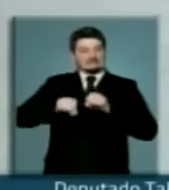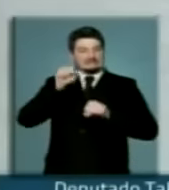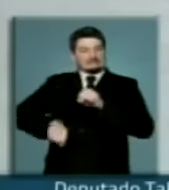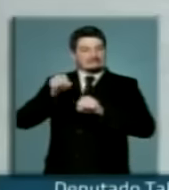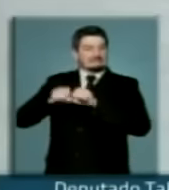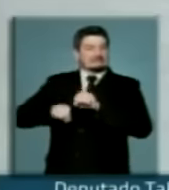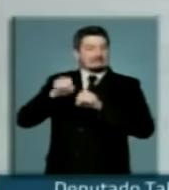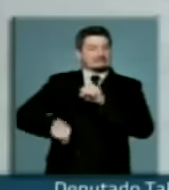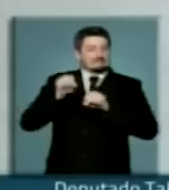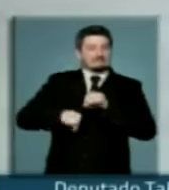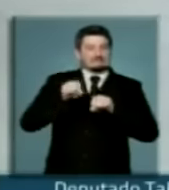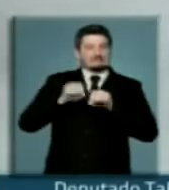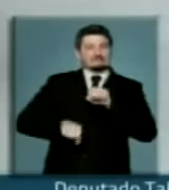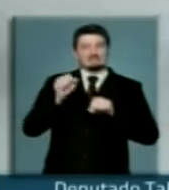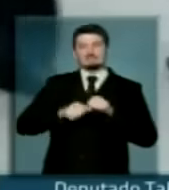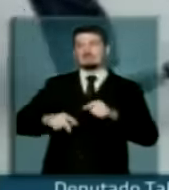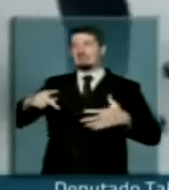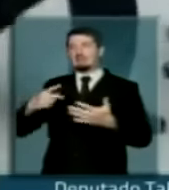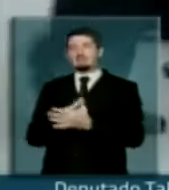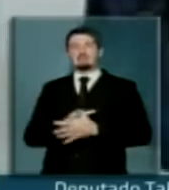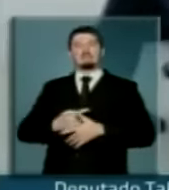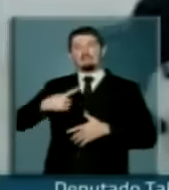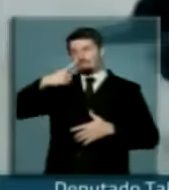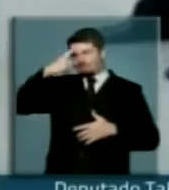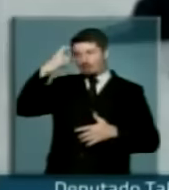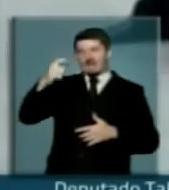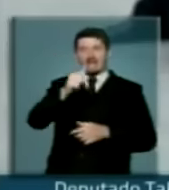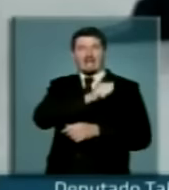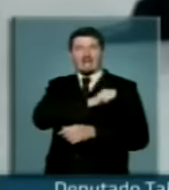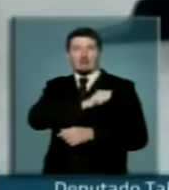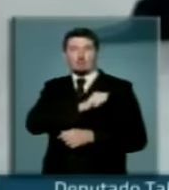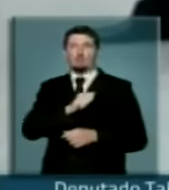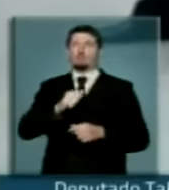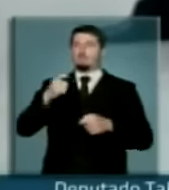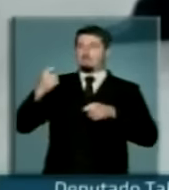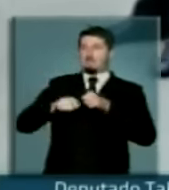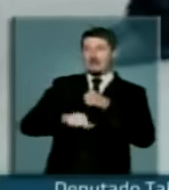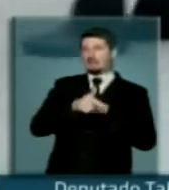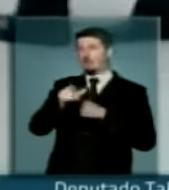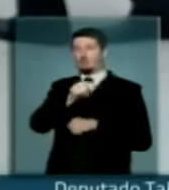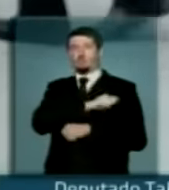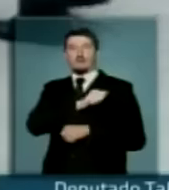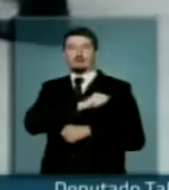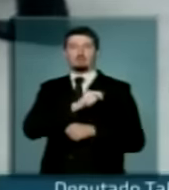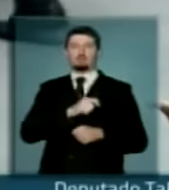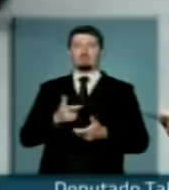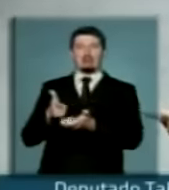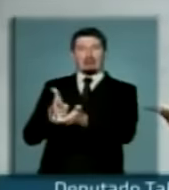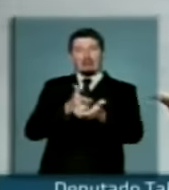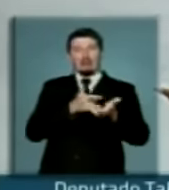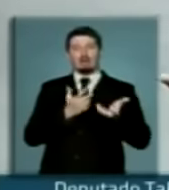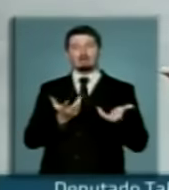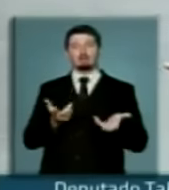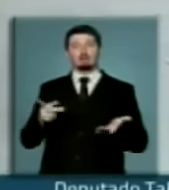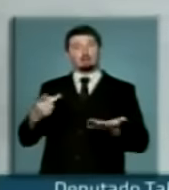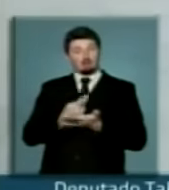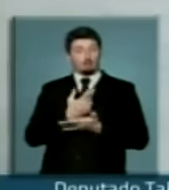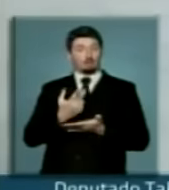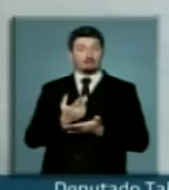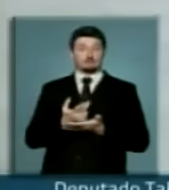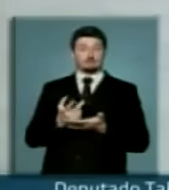chacinas, verdadeiras tragédias de meninos, alunos matando alunos. E agora, isso começou